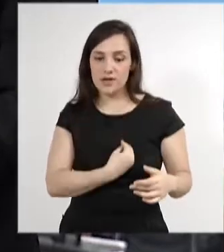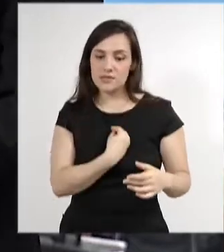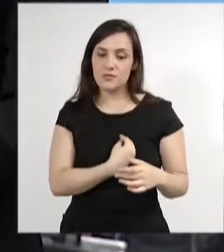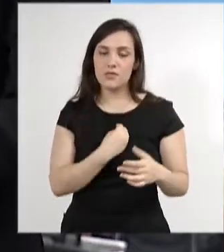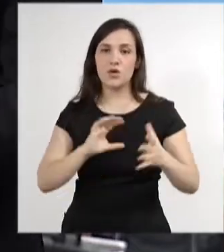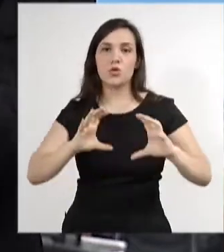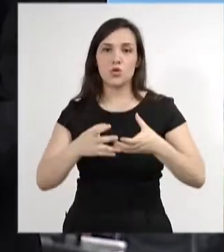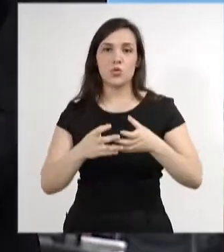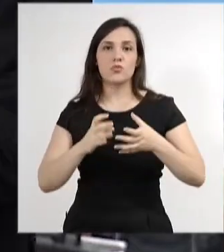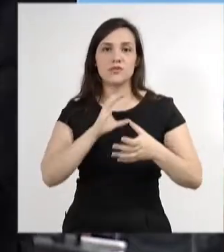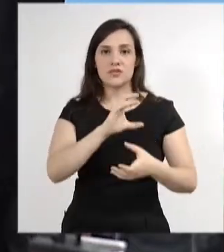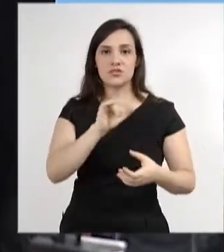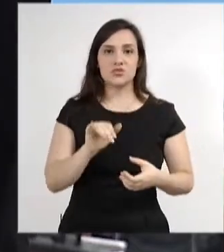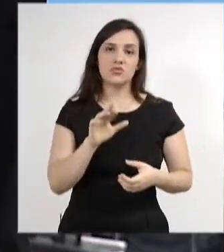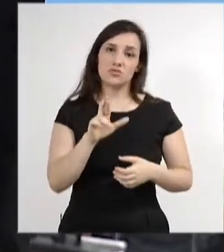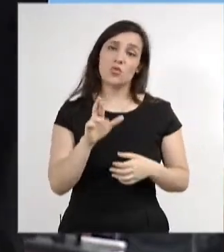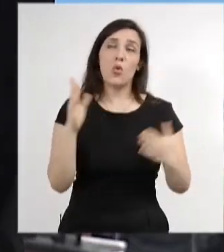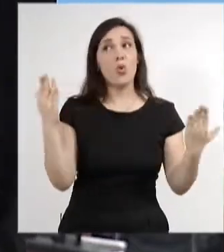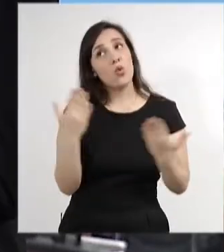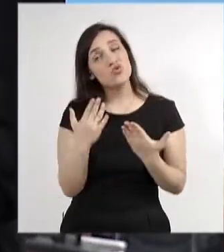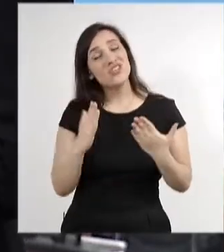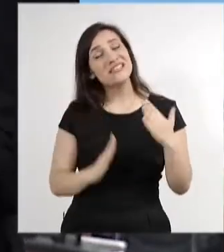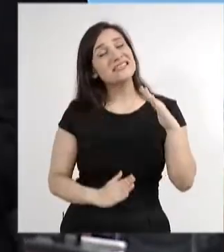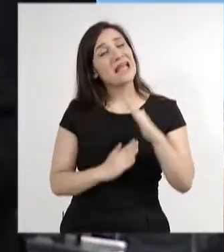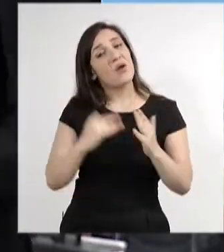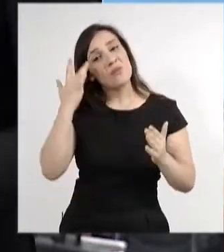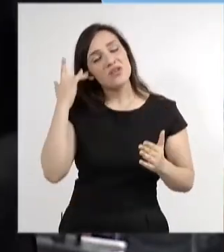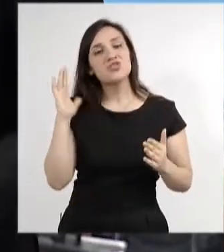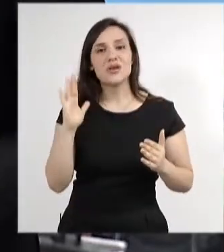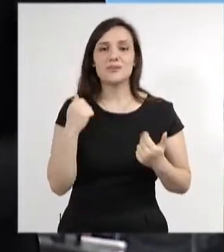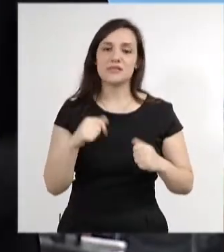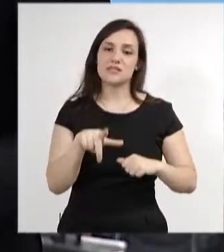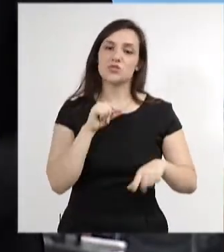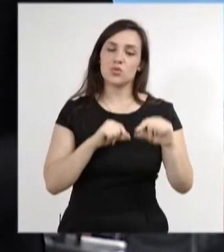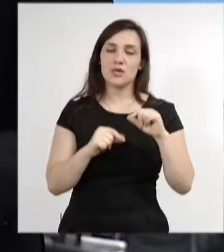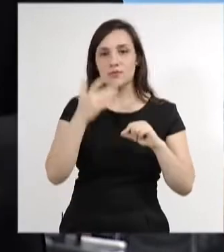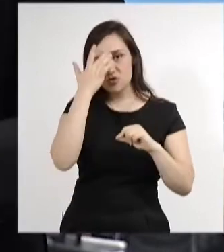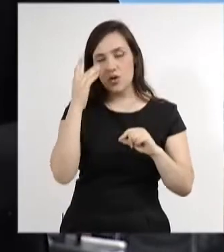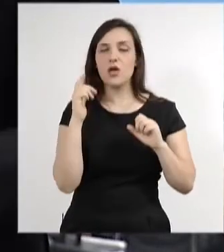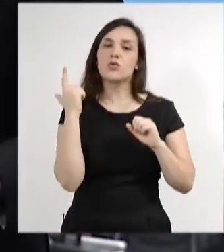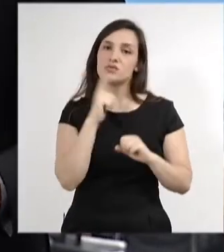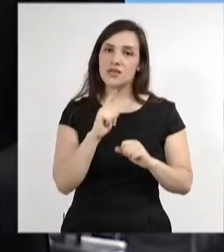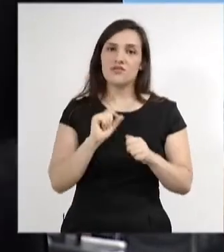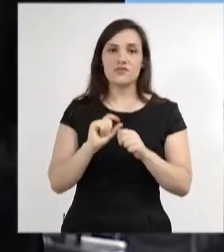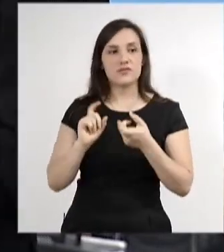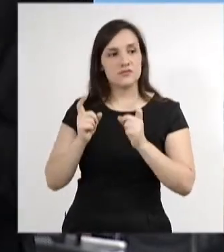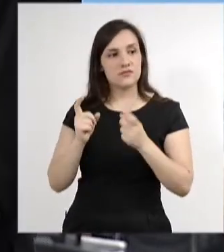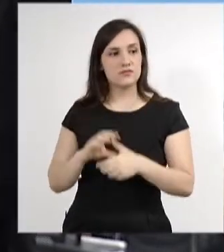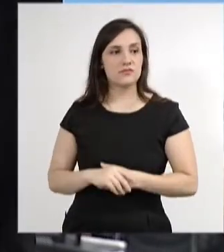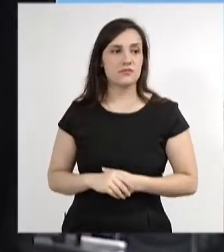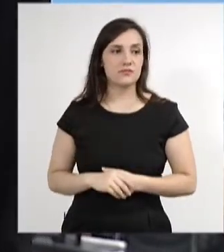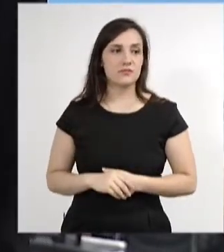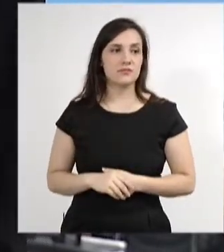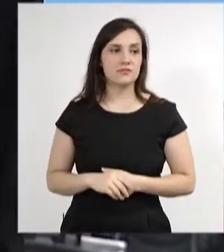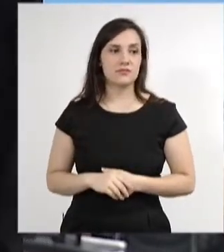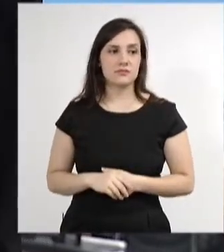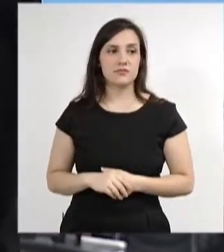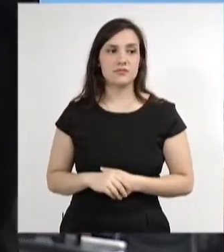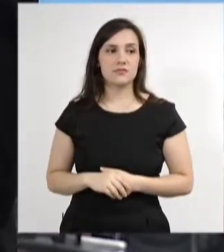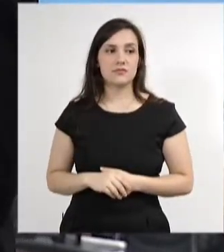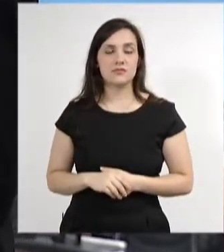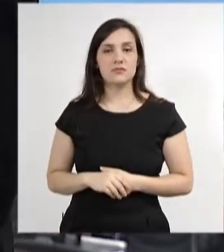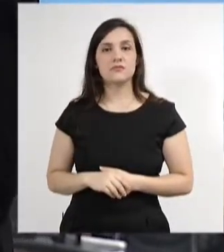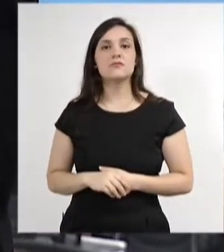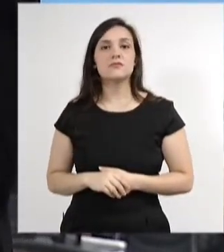próxima sessão de hoje, já no máximo ali amanhã, isso já deva estar definido como vai ser o trabalho. Porque boa parte